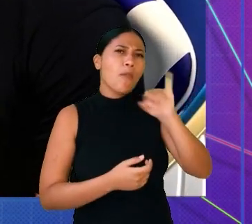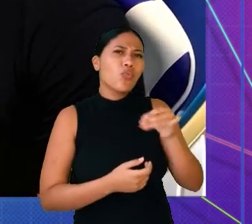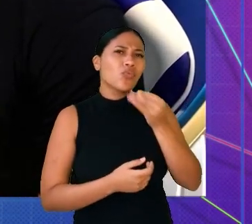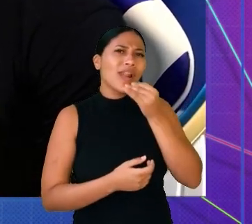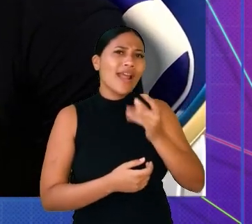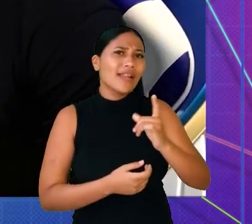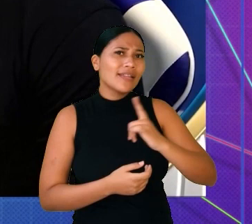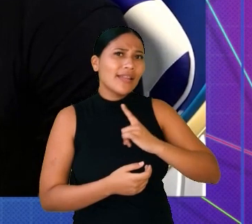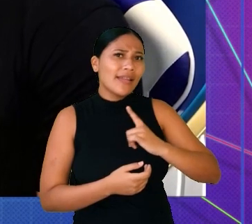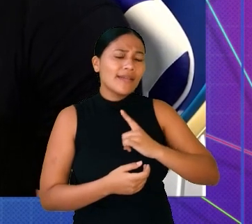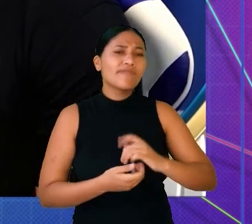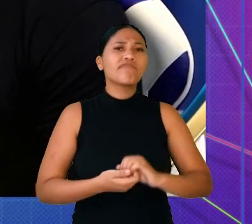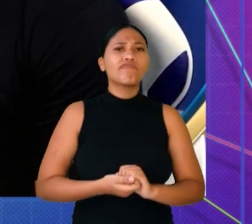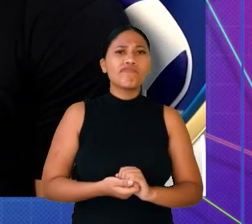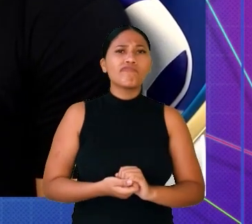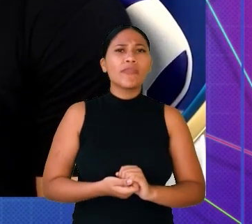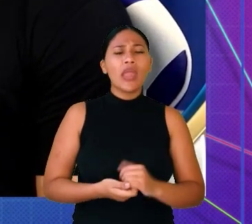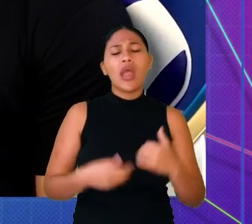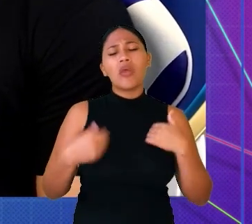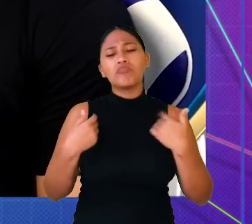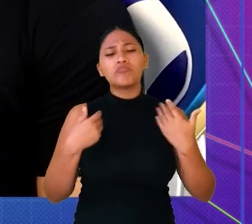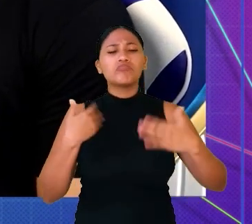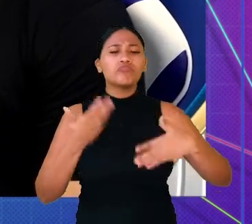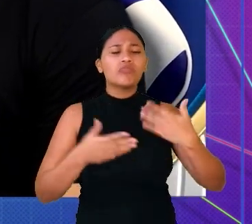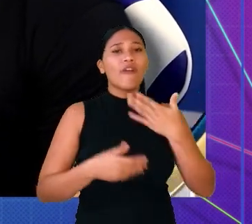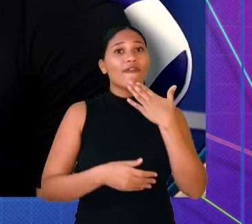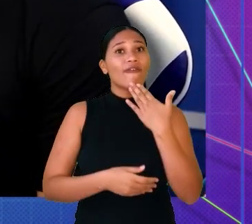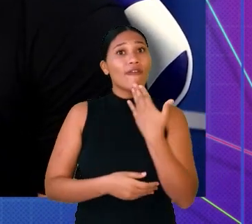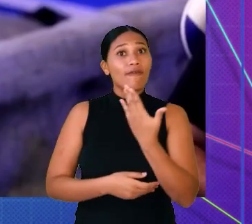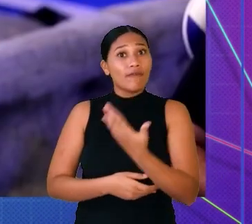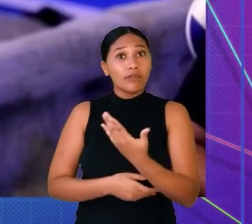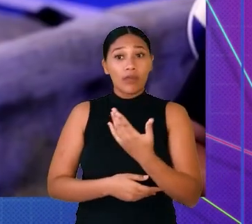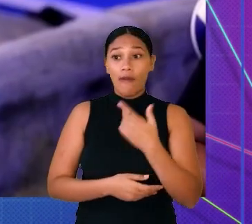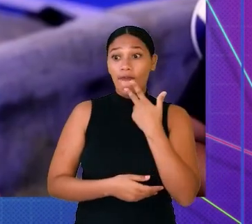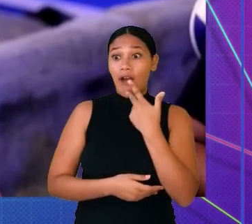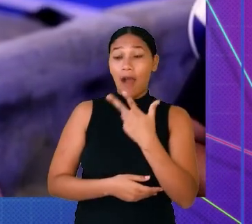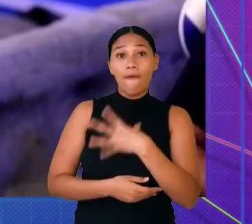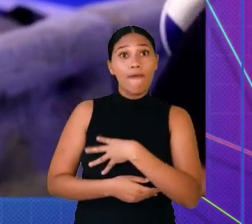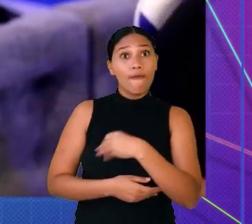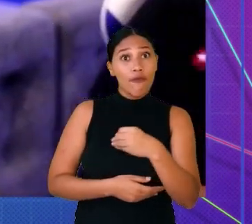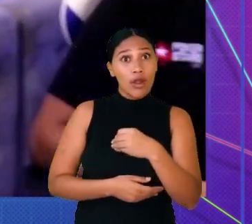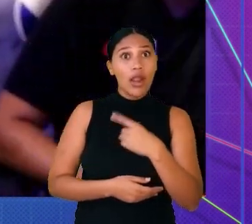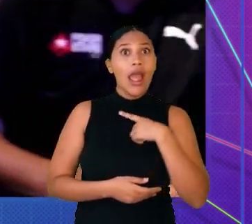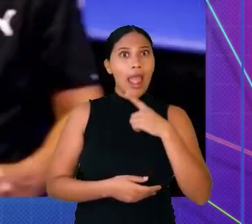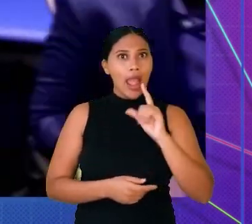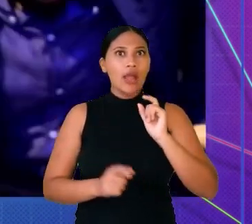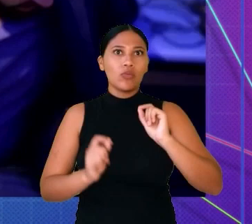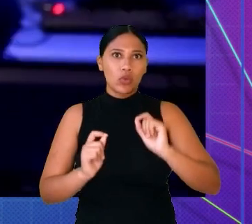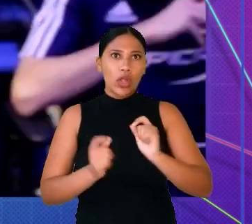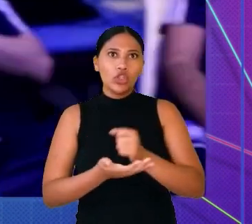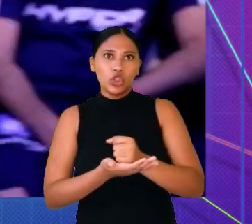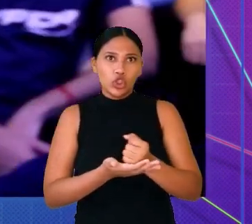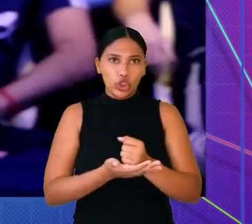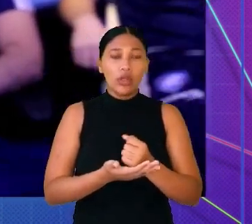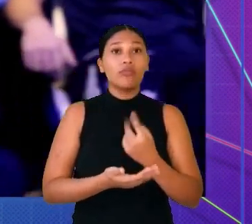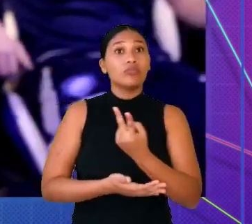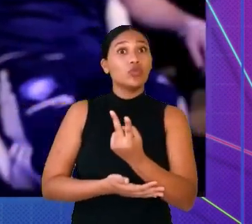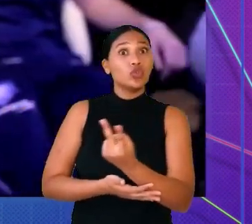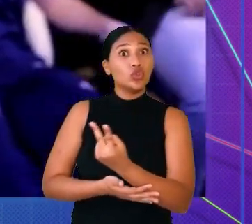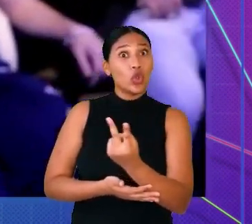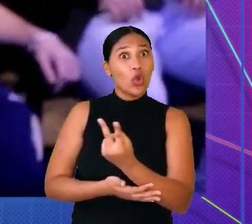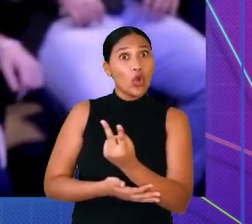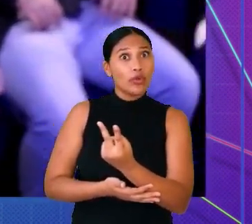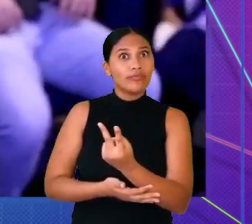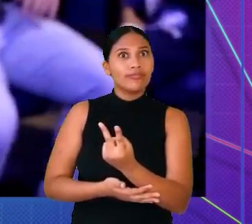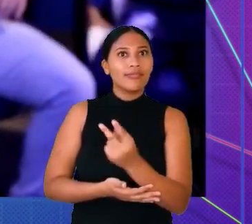essa oportunidade, e aí eu fui falar com meus filhos, que são os jogadores da casa, e